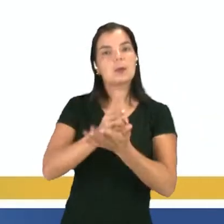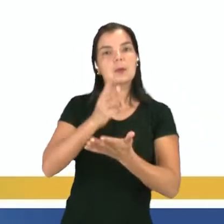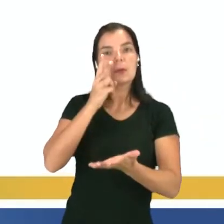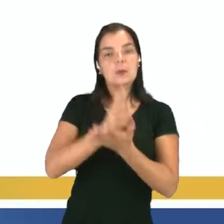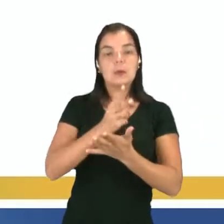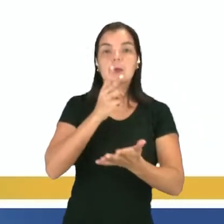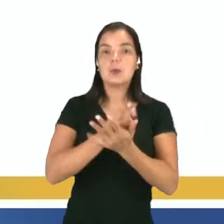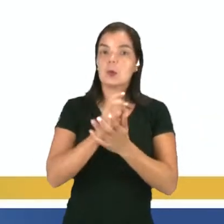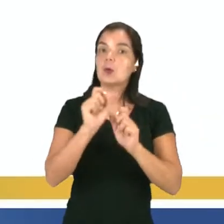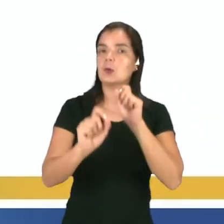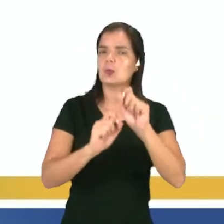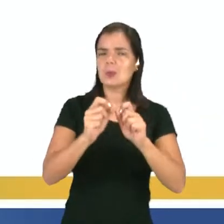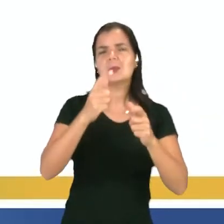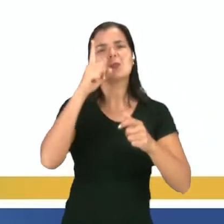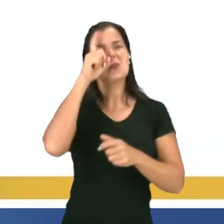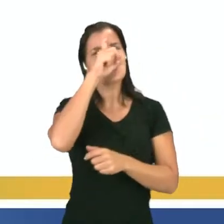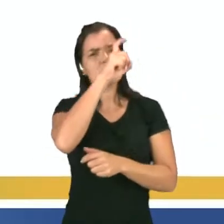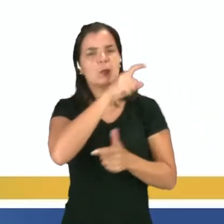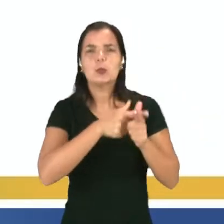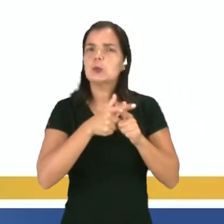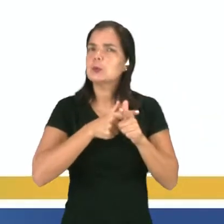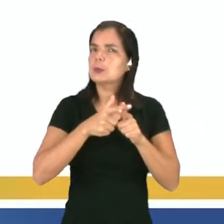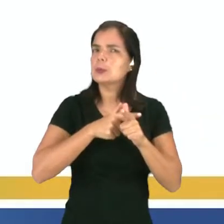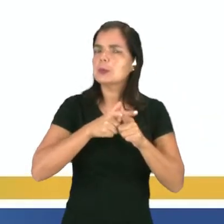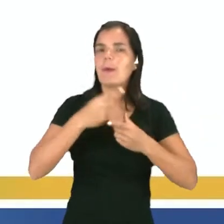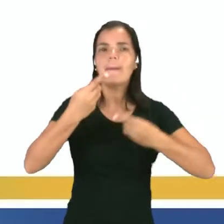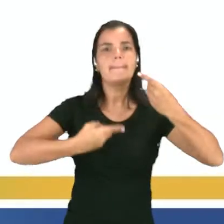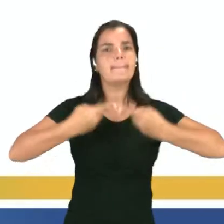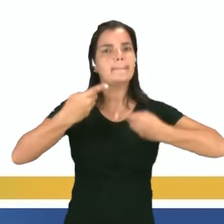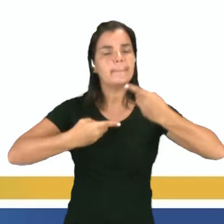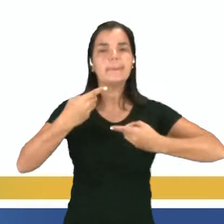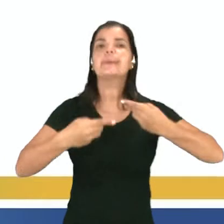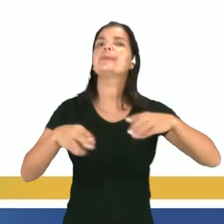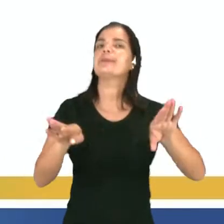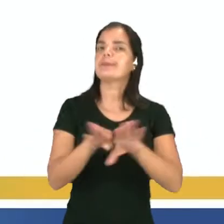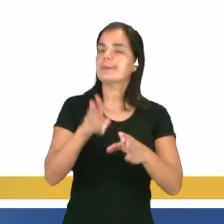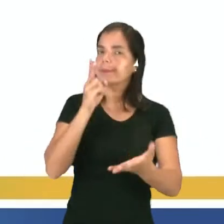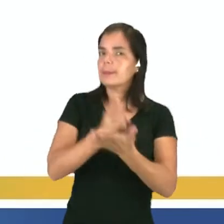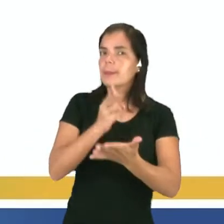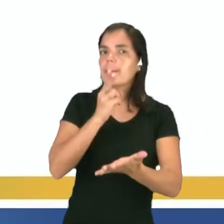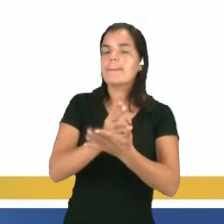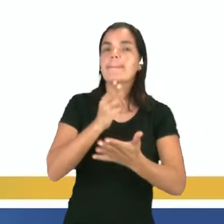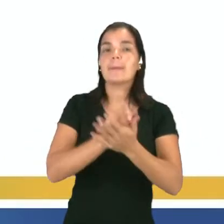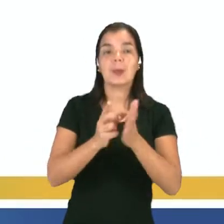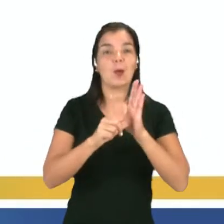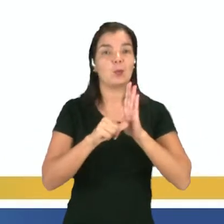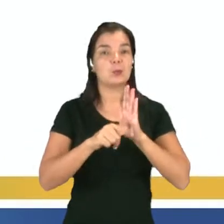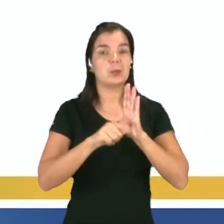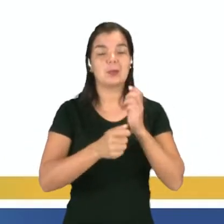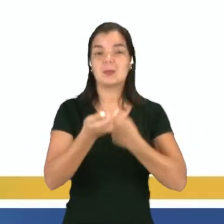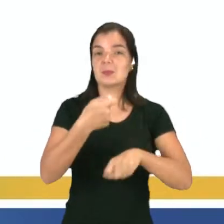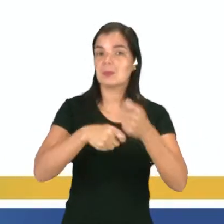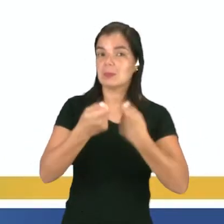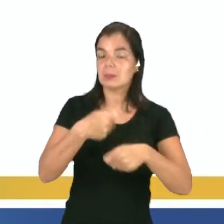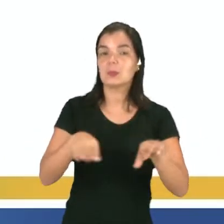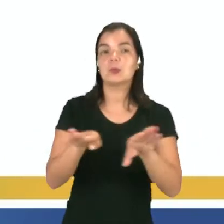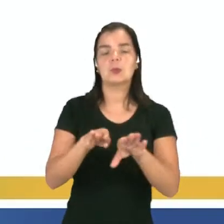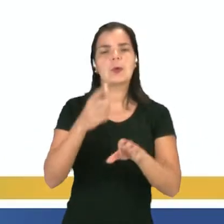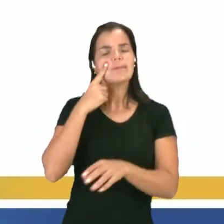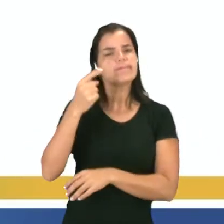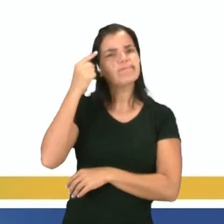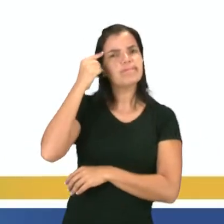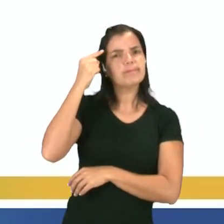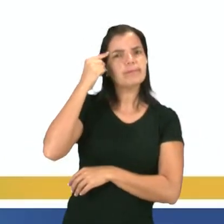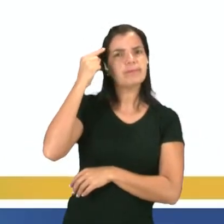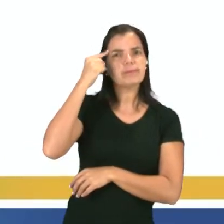sempre foi conturbada por problemas políticos e que isso acarreta sempre num atraso econômico. Quando você